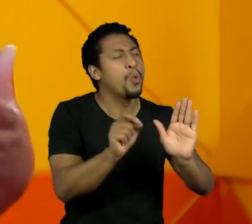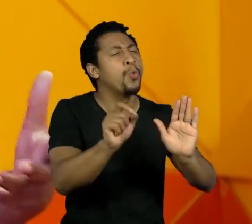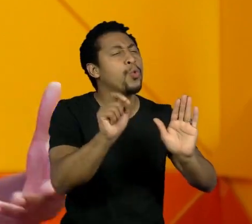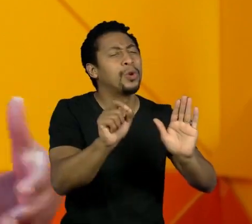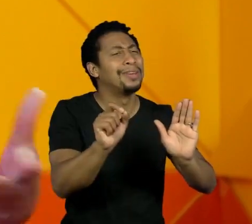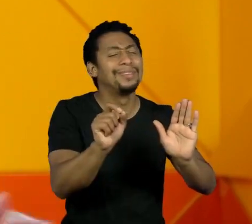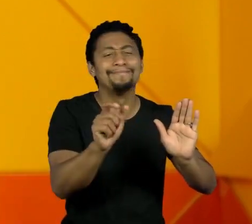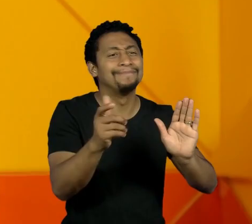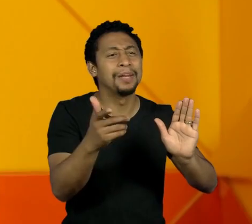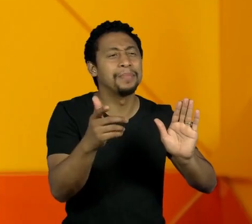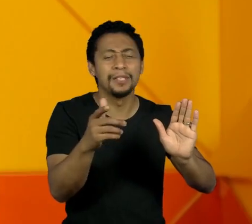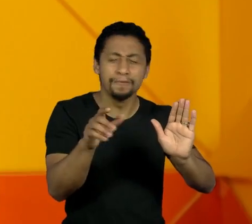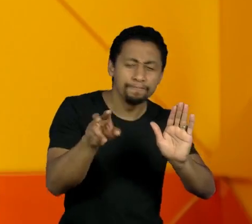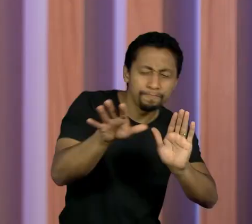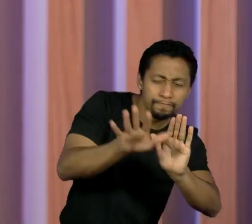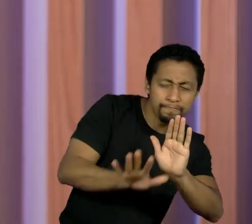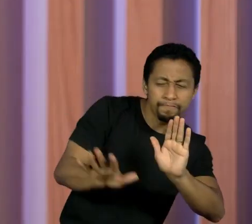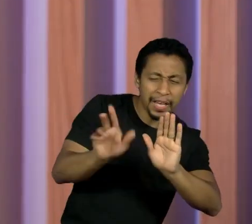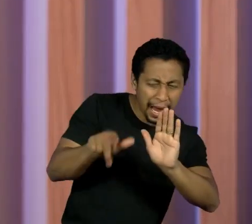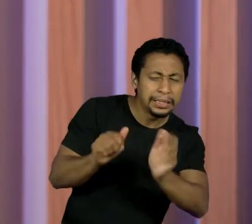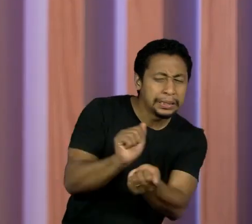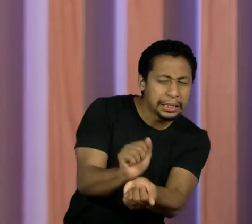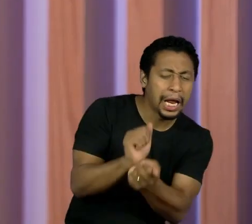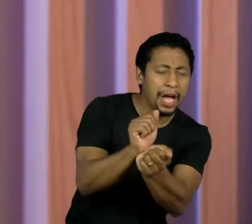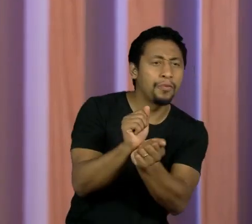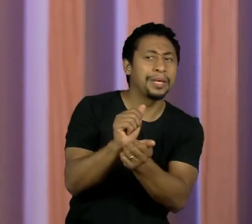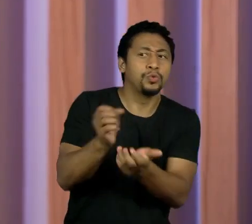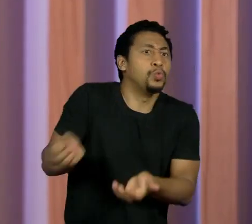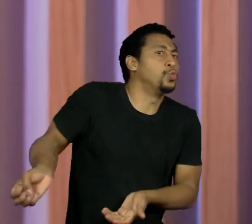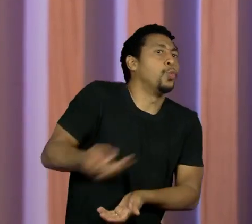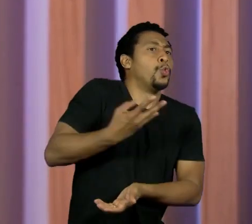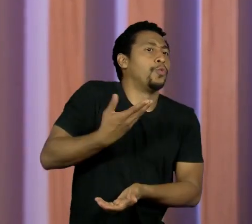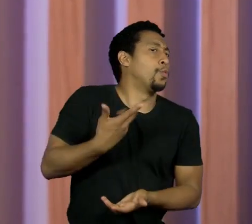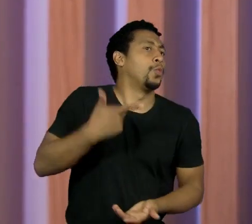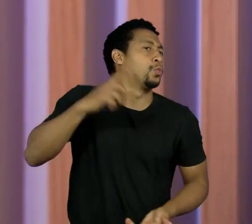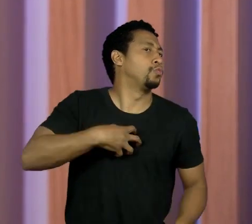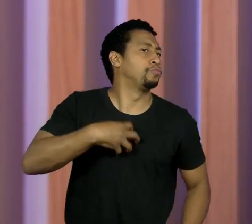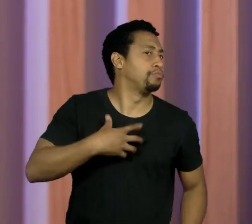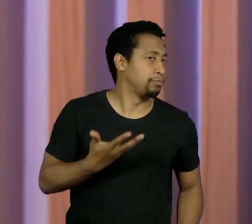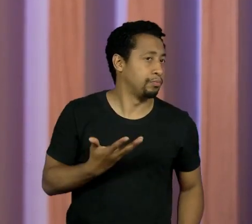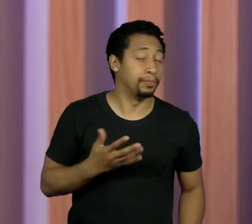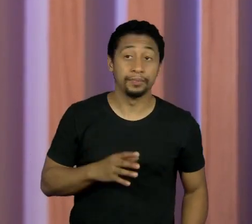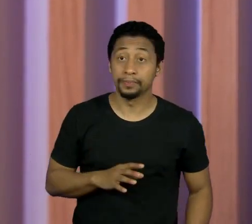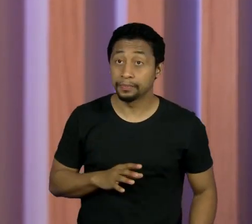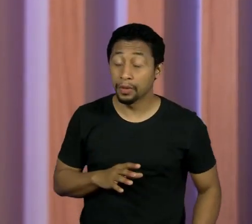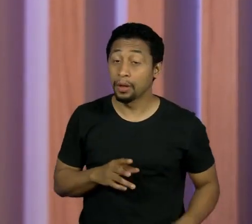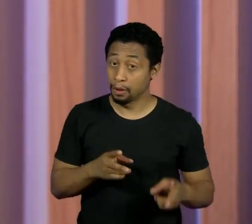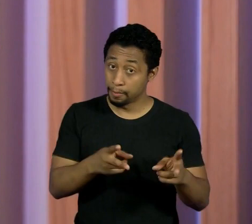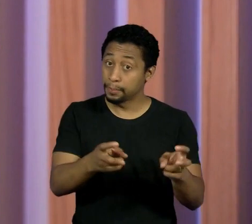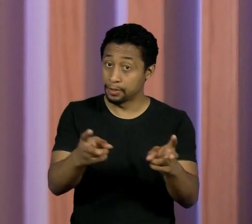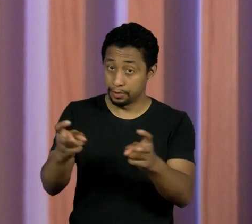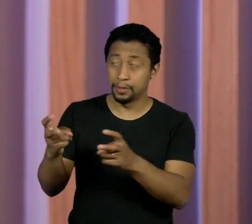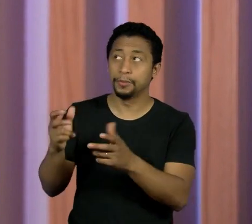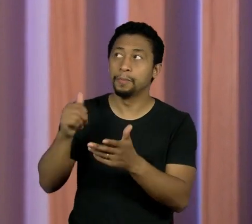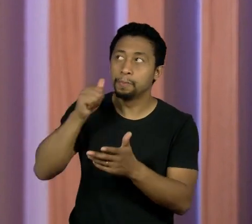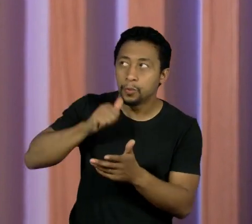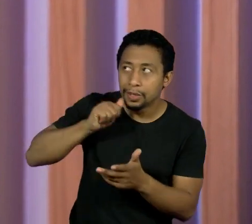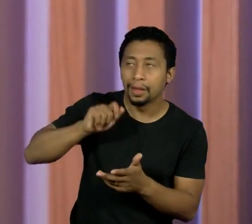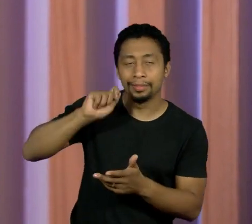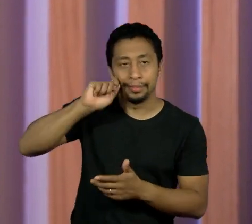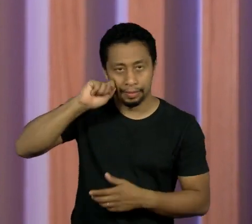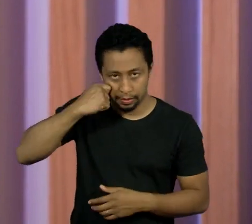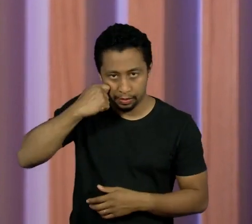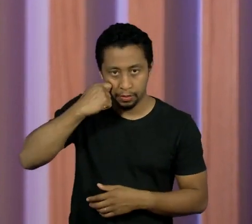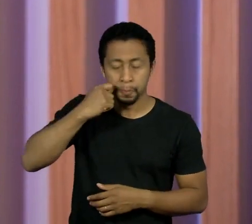como um caso de escravidão moderna? Eu penso que ele atinge muito as mulheres negras, também homens negros, né?